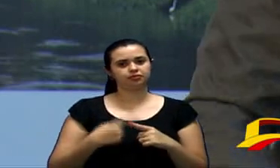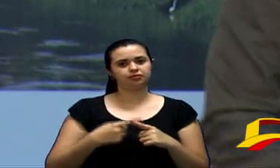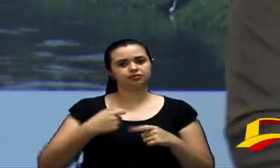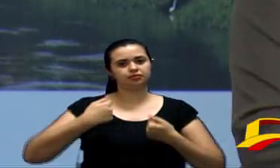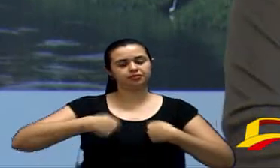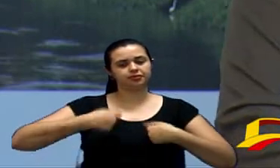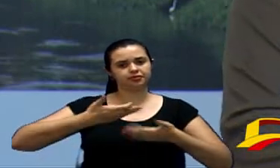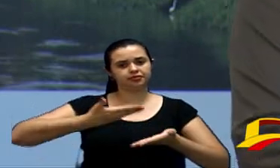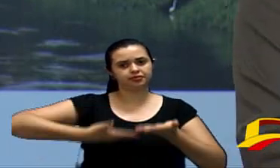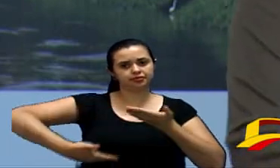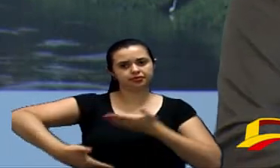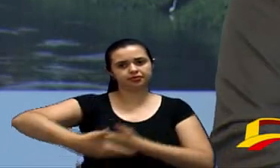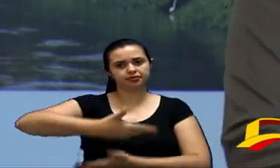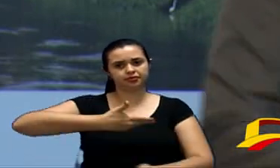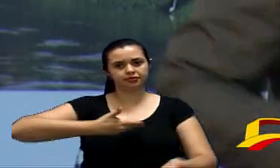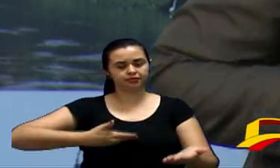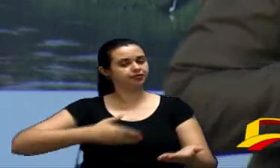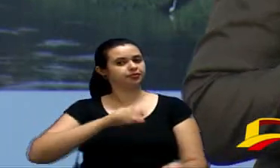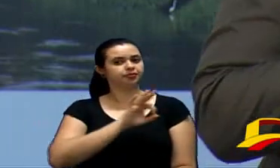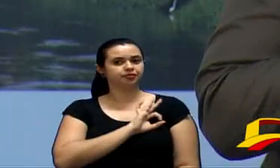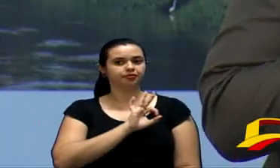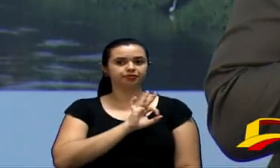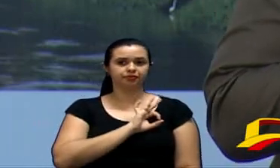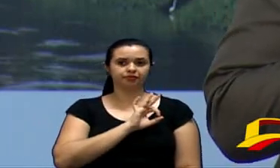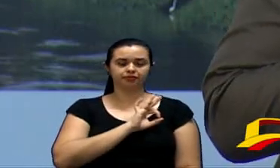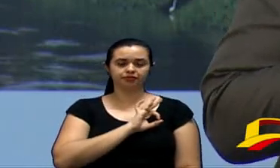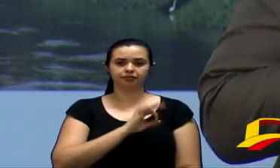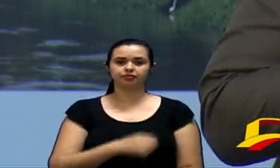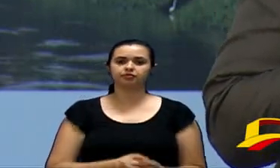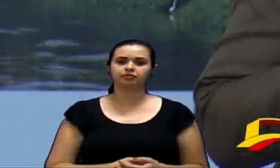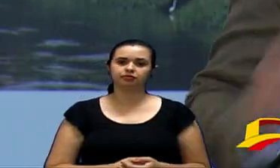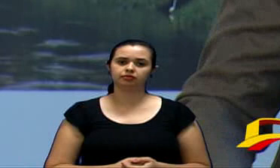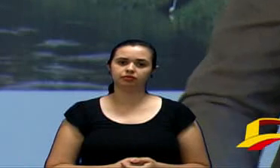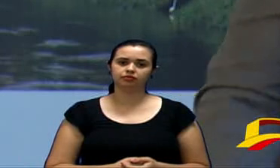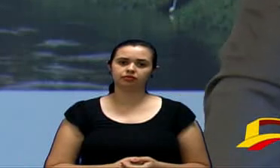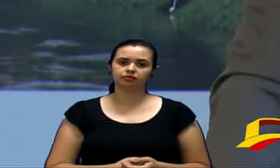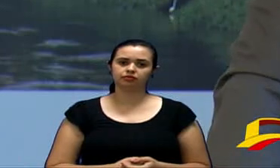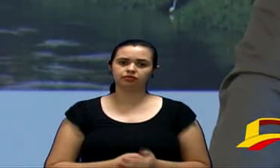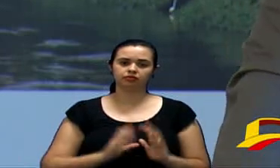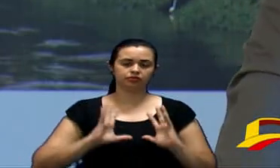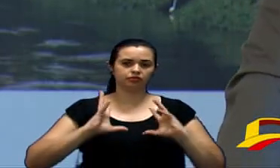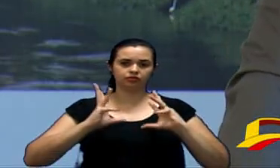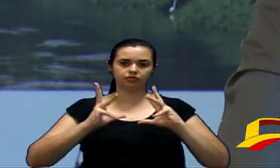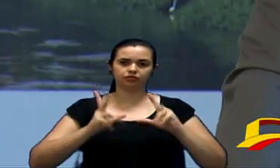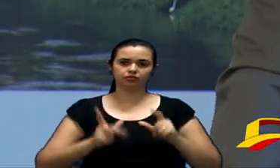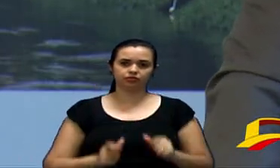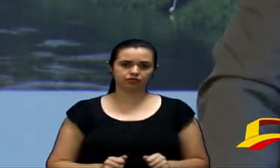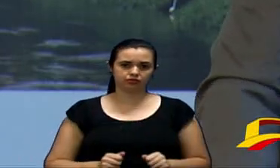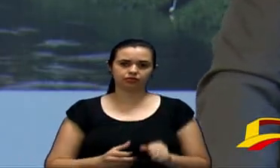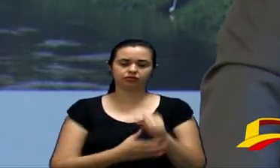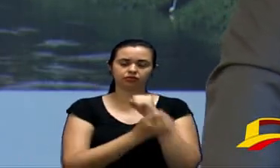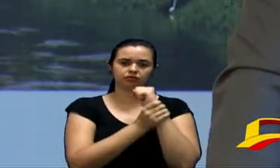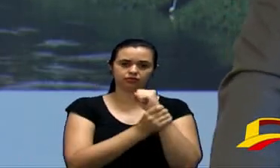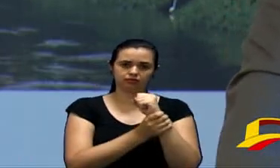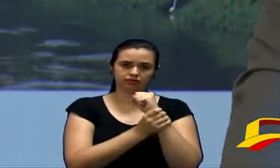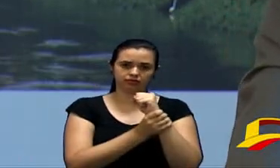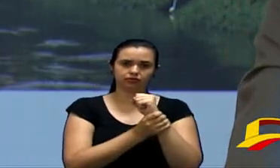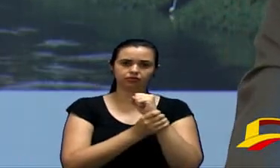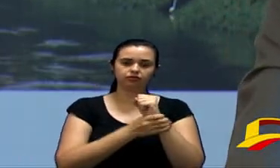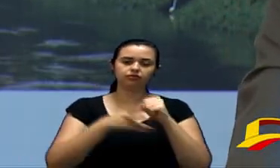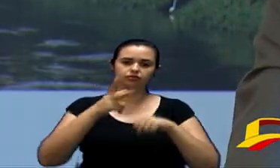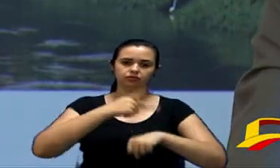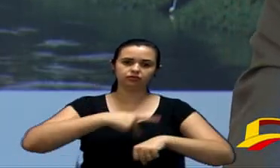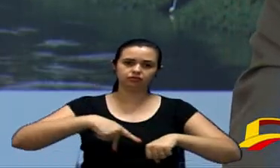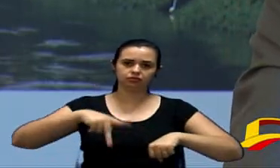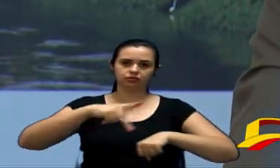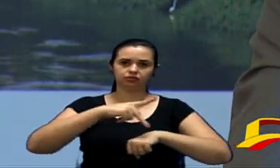rotatividade da Polícia Militar. São duas, no caso, todas as forças de segurança no país